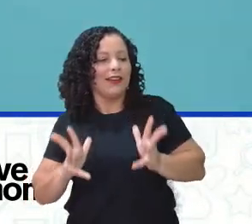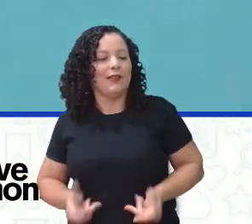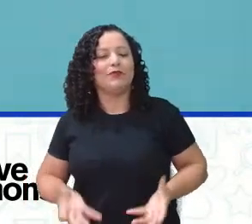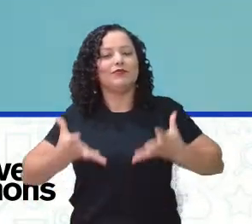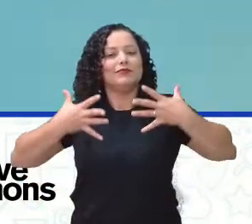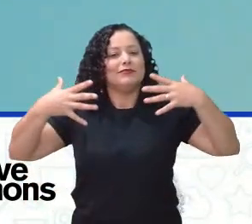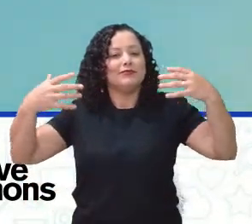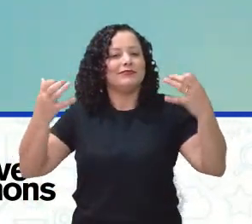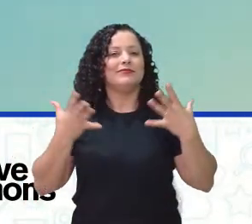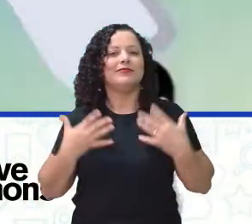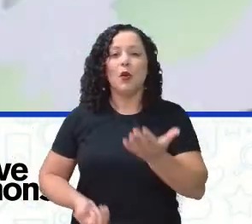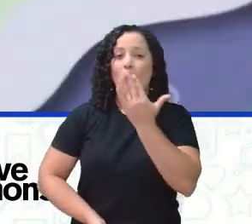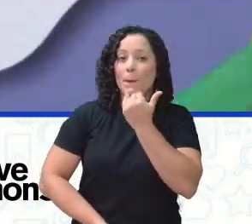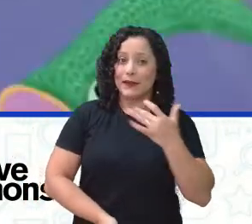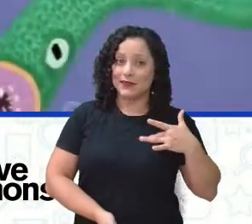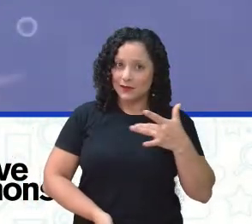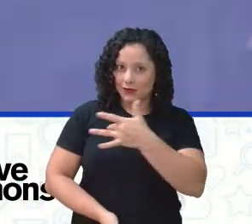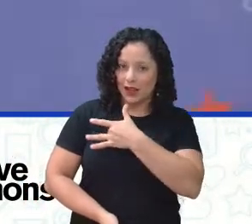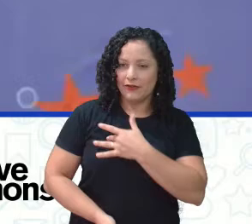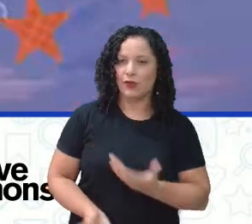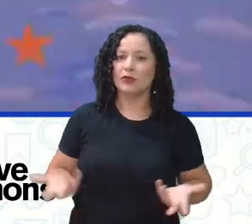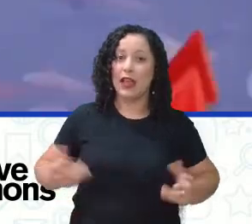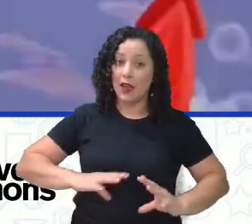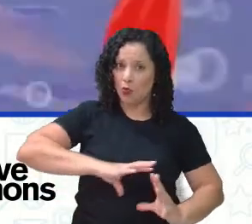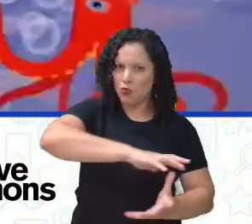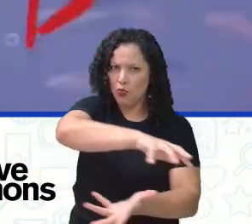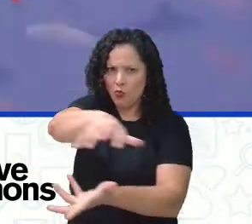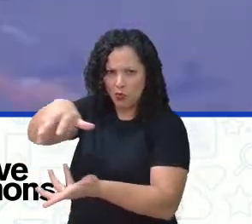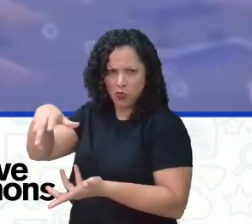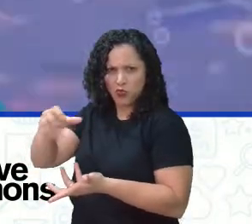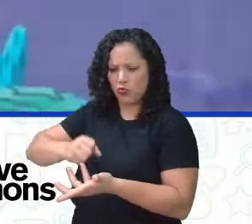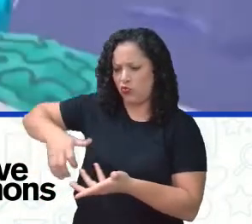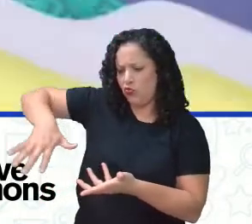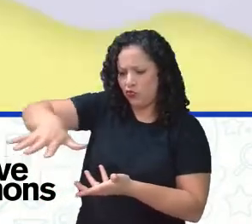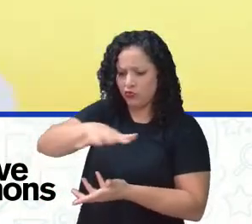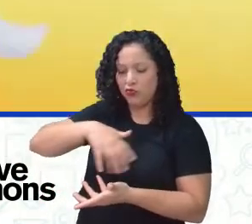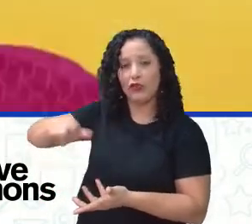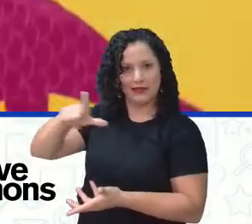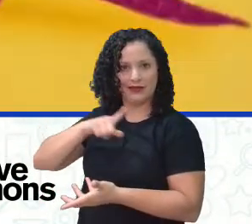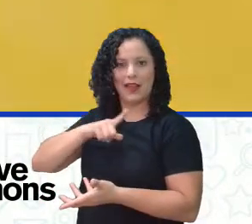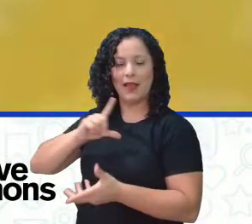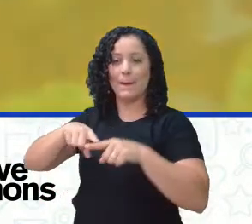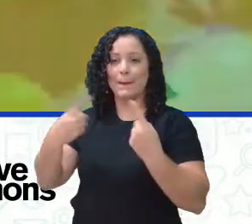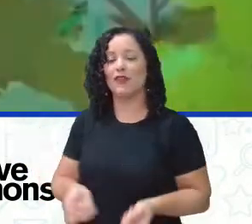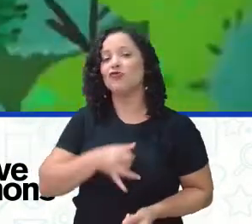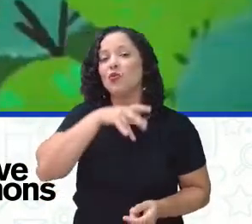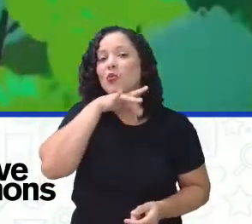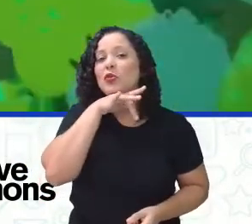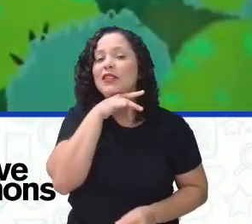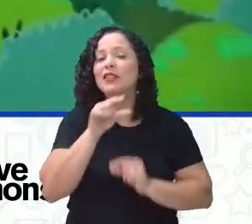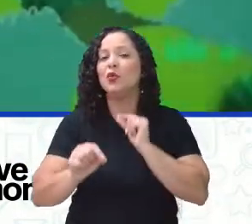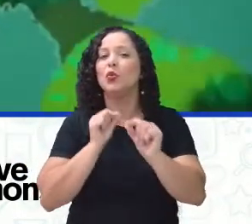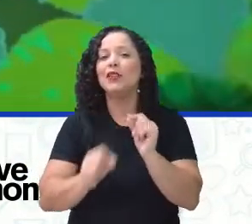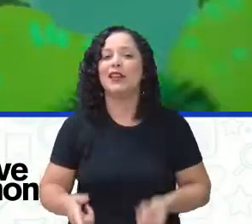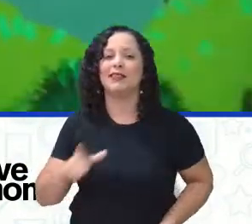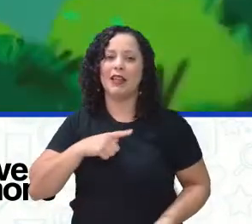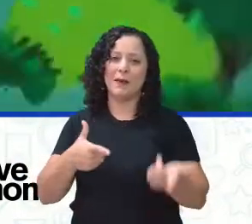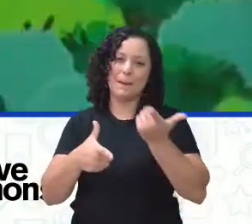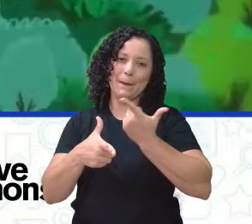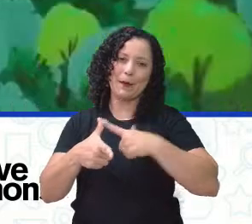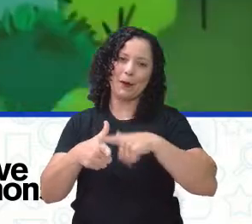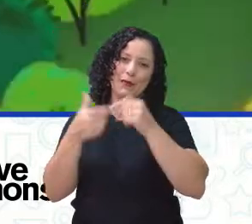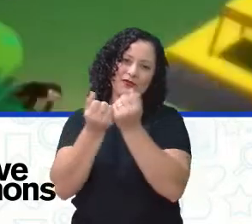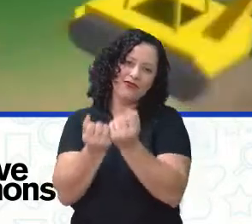boa notícia é que a Terra tem tudo isso para todos nós. A má notícia é que nós encontramos alguns problemas no caminho.